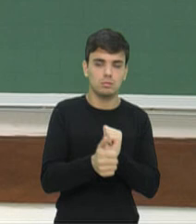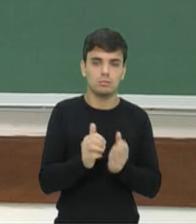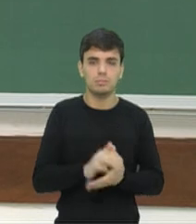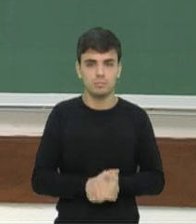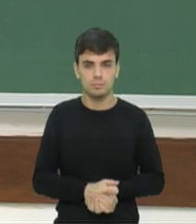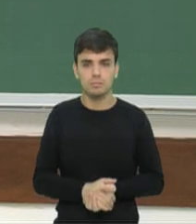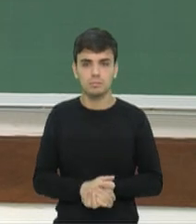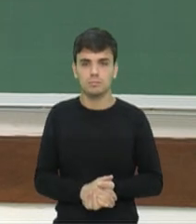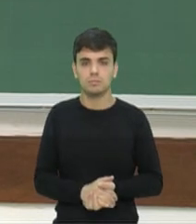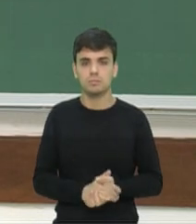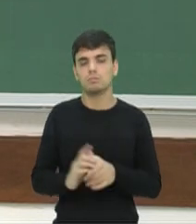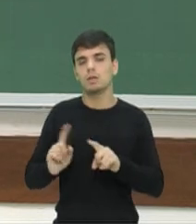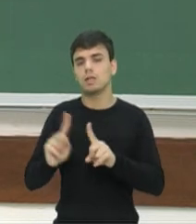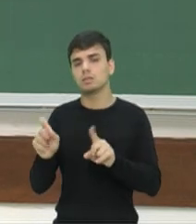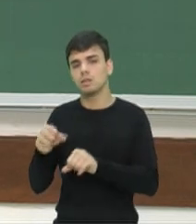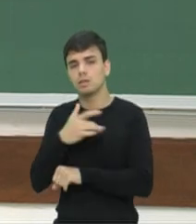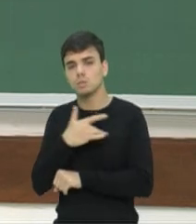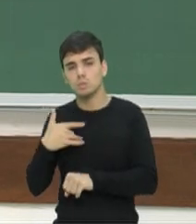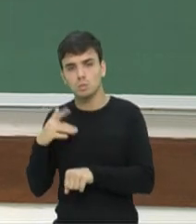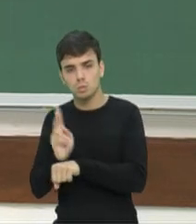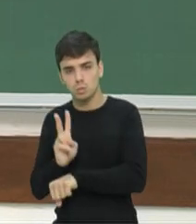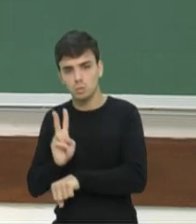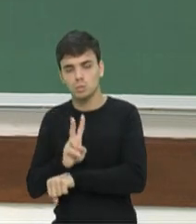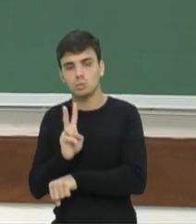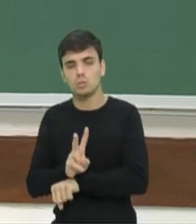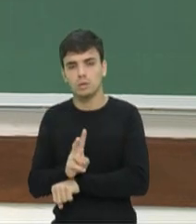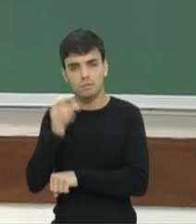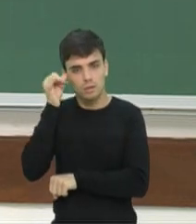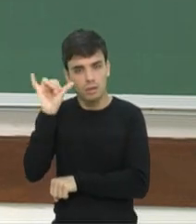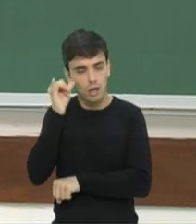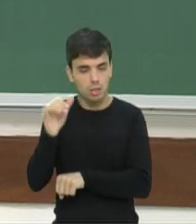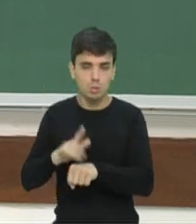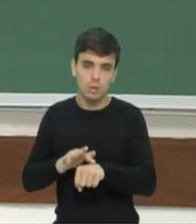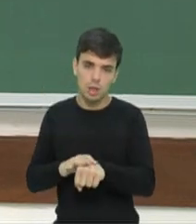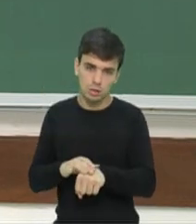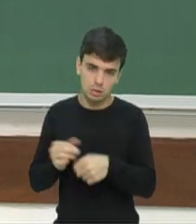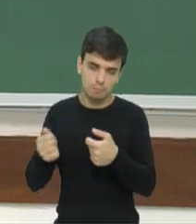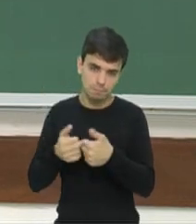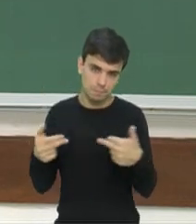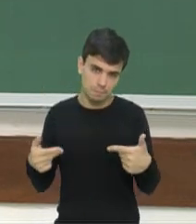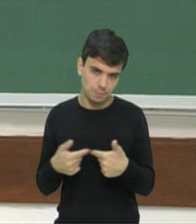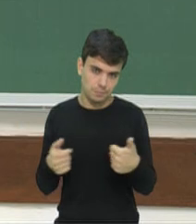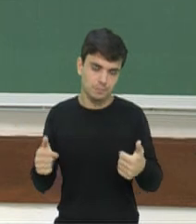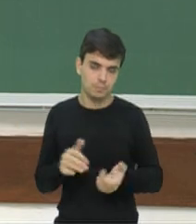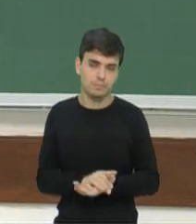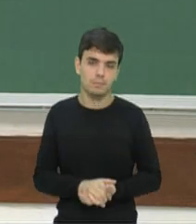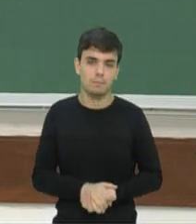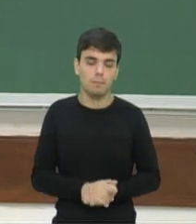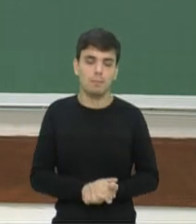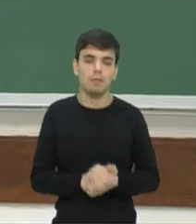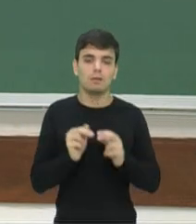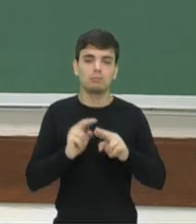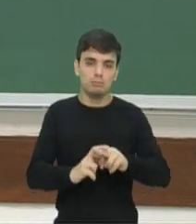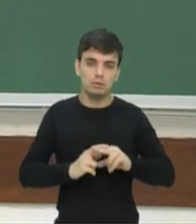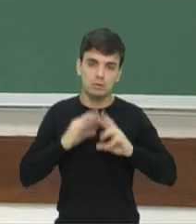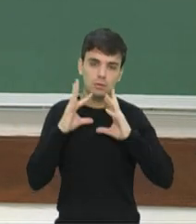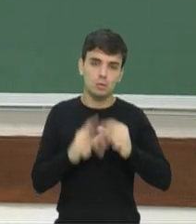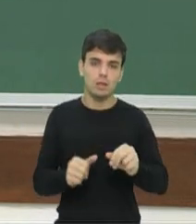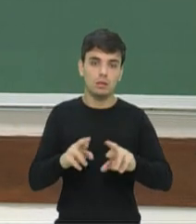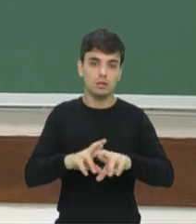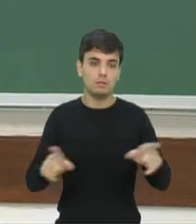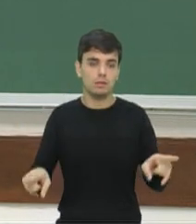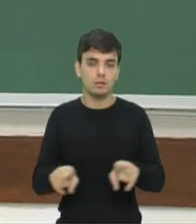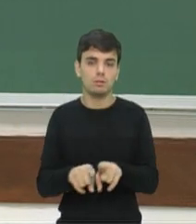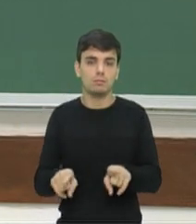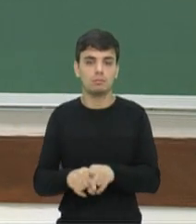intuito de promoção à saúde, de prevenção a doenças e tudo mais, tá? Realizando alguma atividade física. Então tem toda essa diferenciação também. Tem